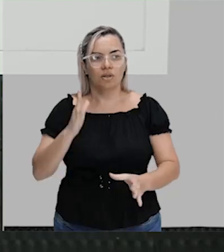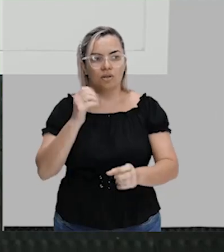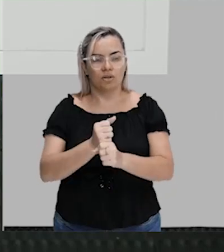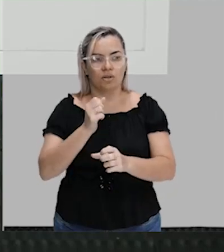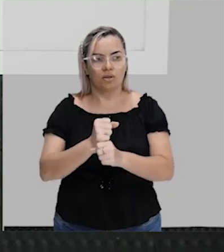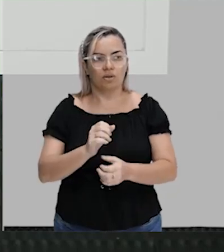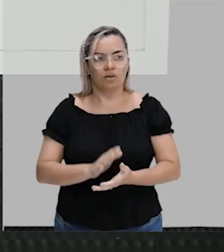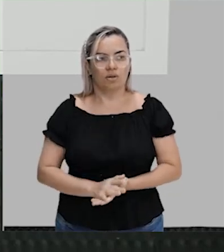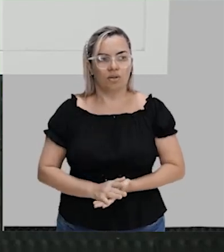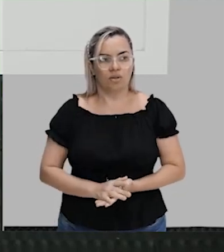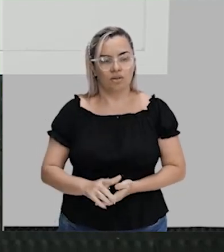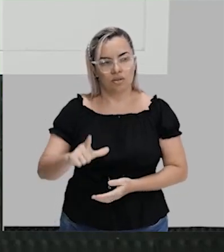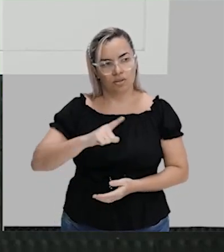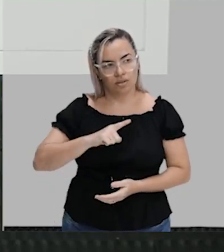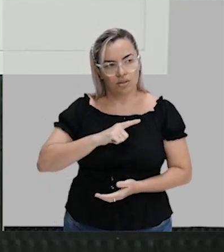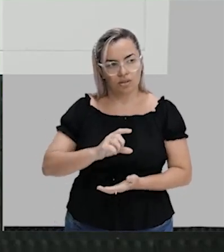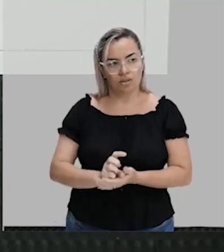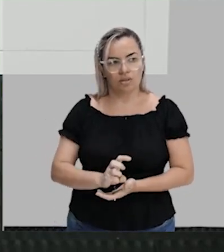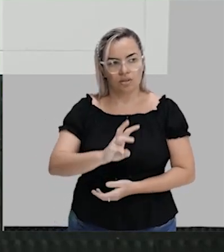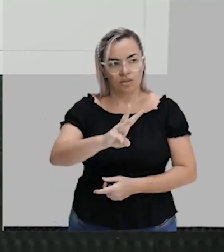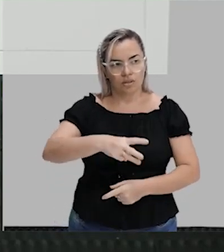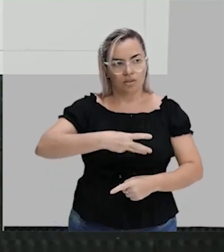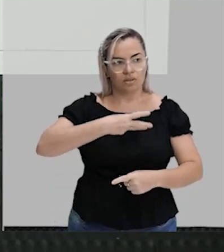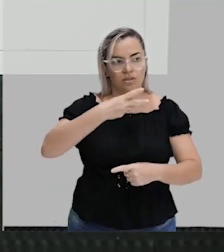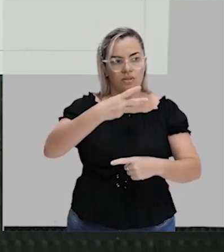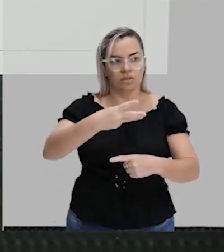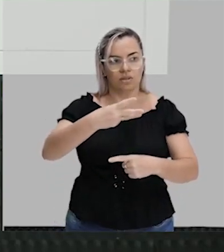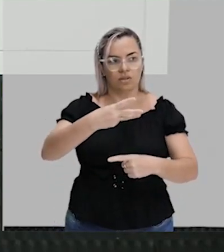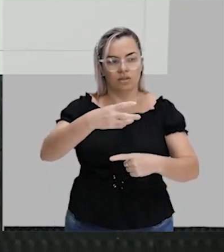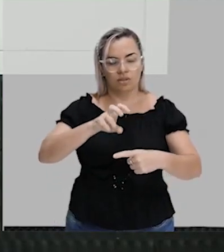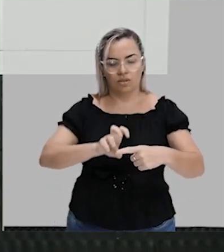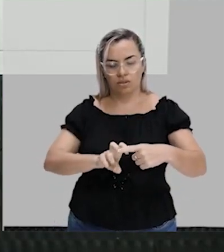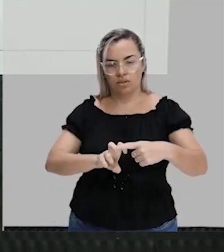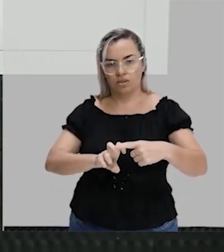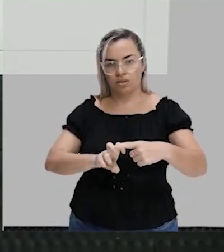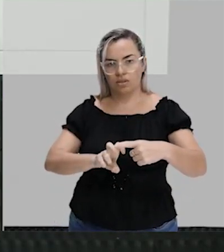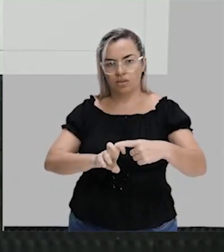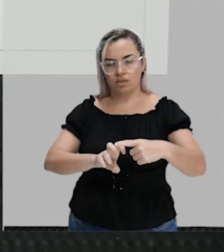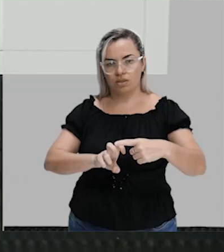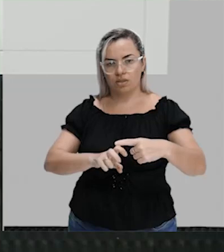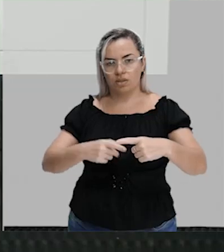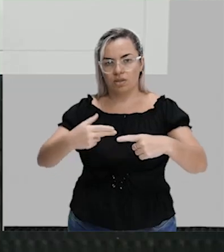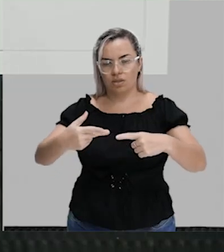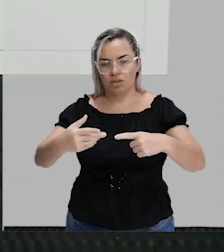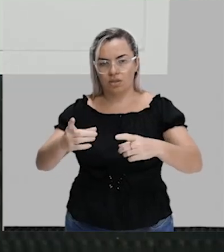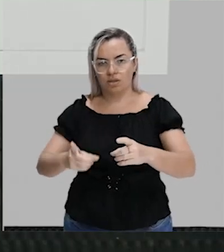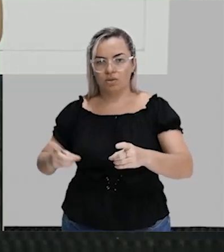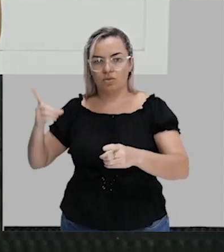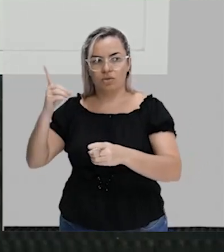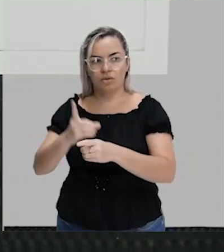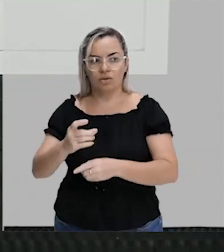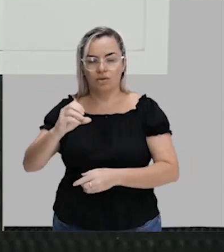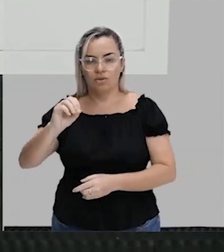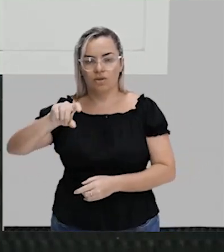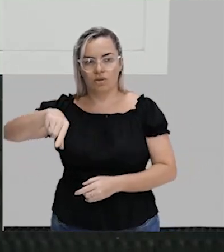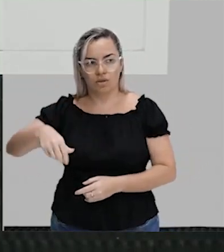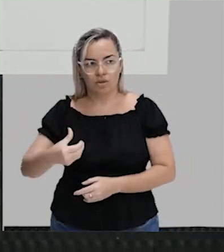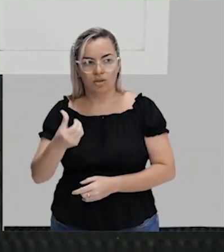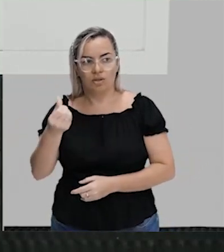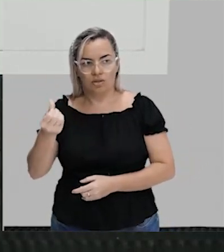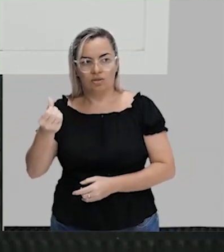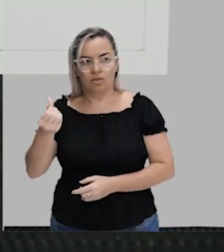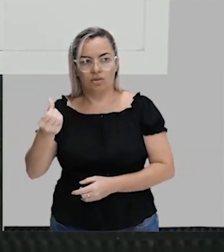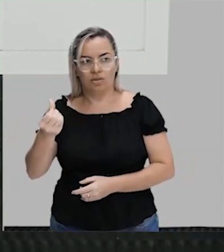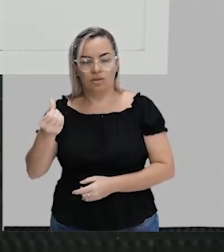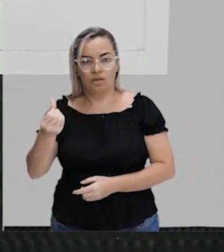dividir 3 por 5 você vai encontrar 0,6 ó Então esse elemento aqui é igual a esse aqui eu tenho